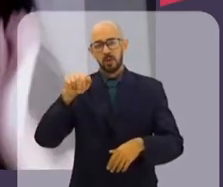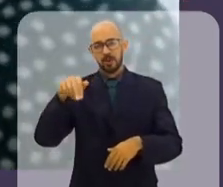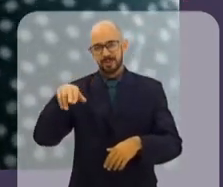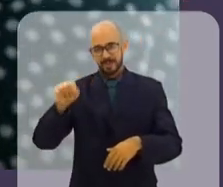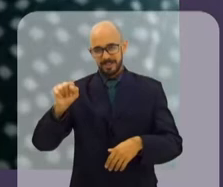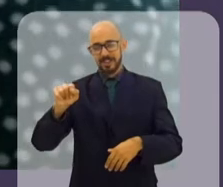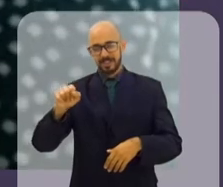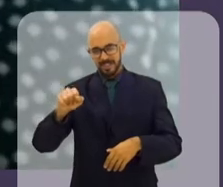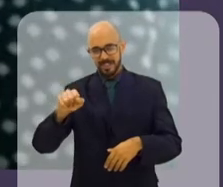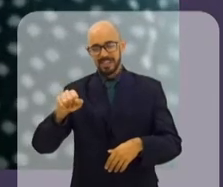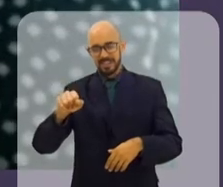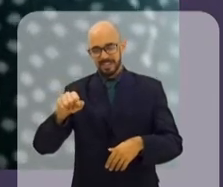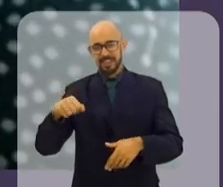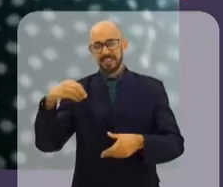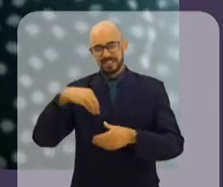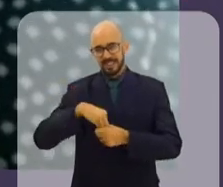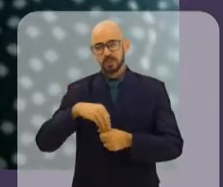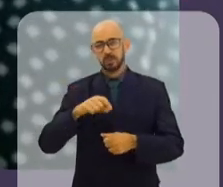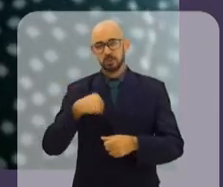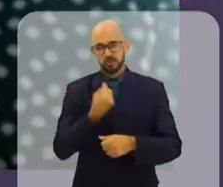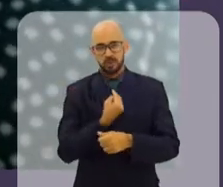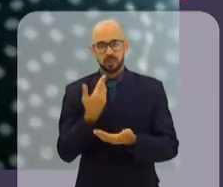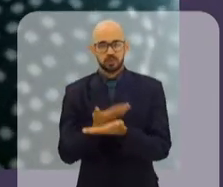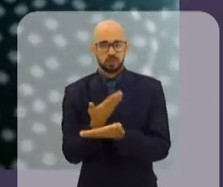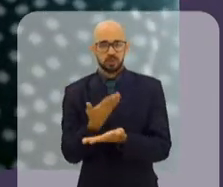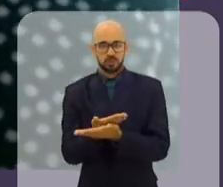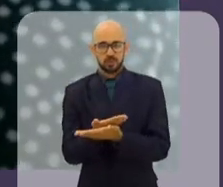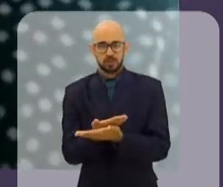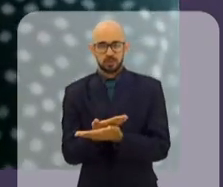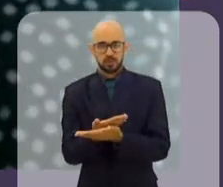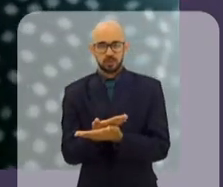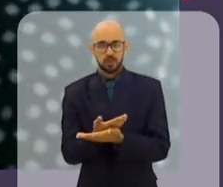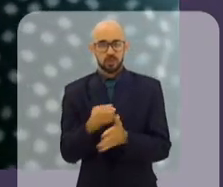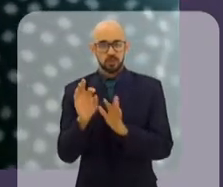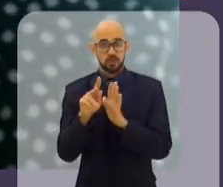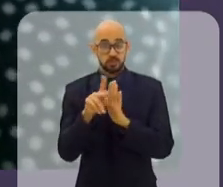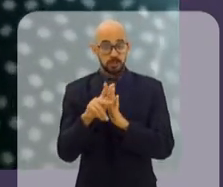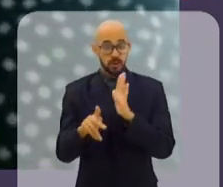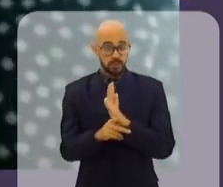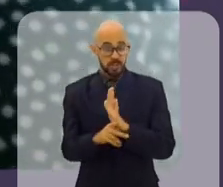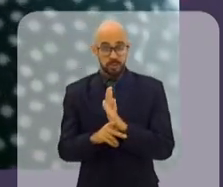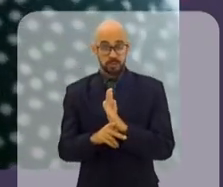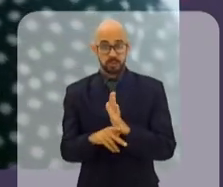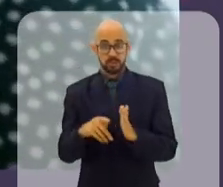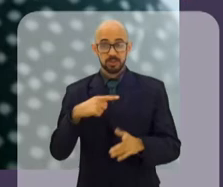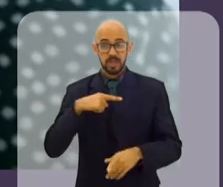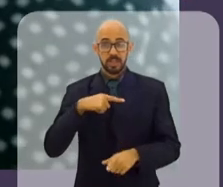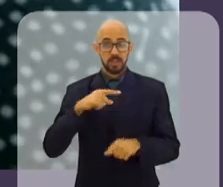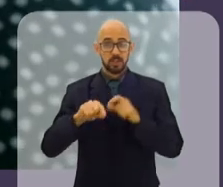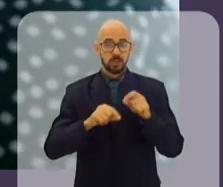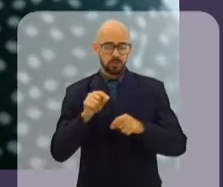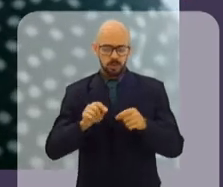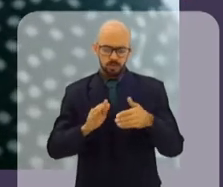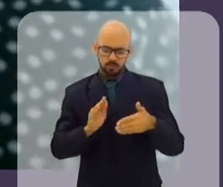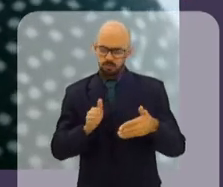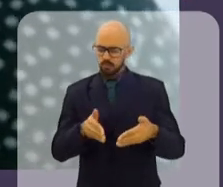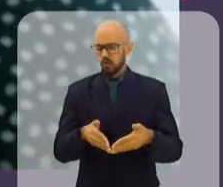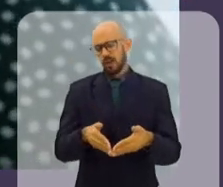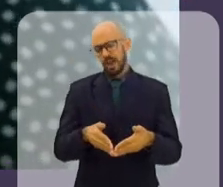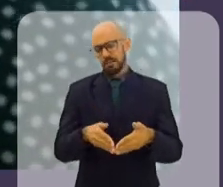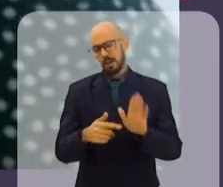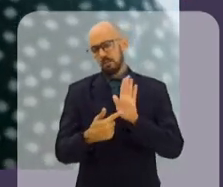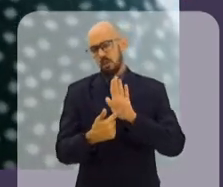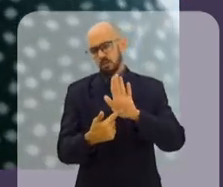o contrário. E a gente, eu acho que o projeto, os três projetos que estão aqui falando, acabam convergindo para